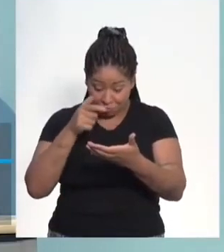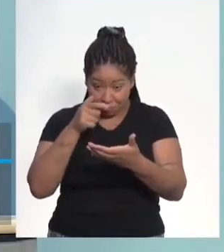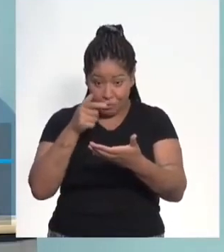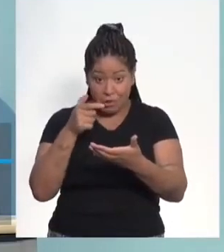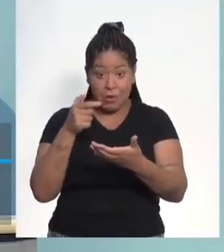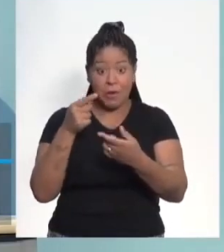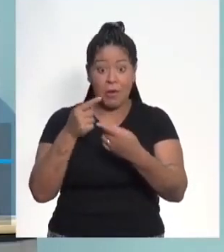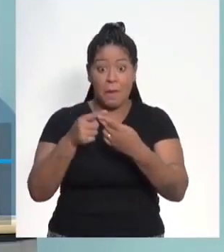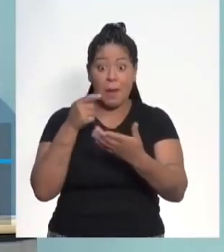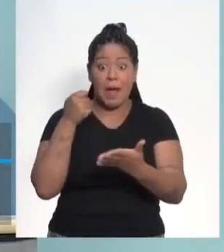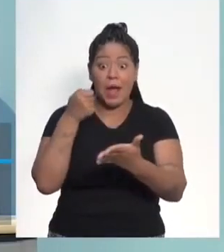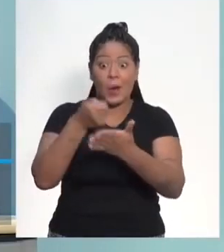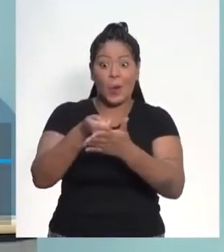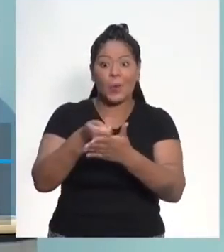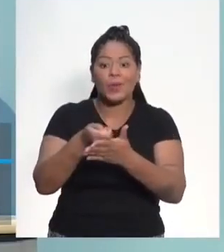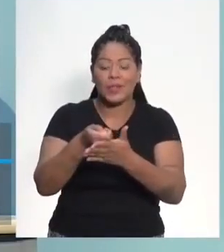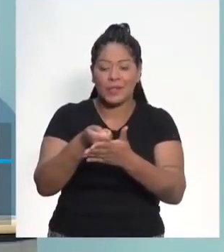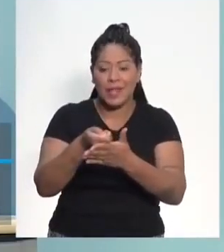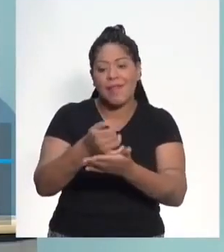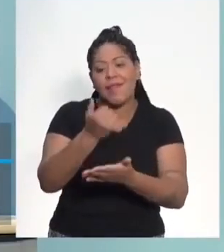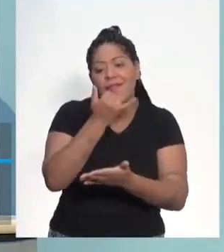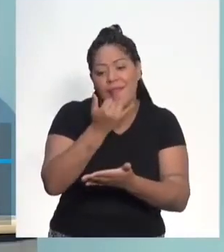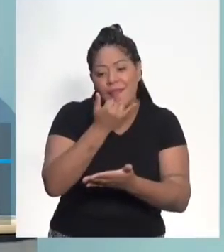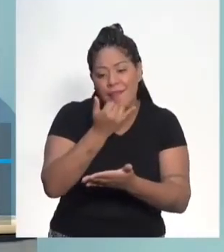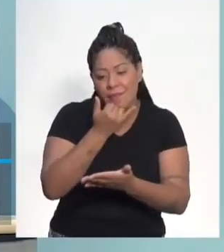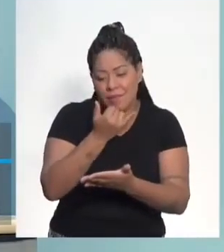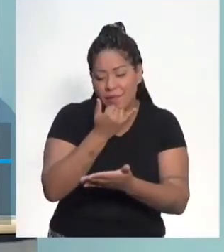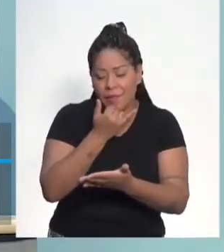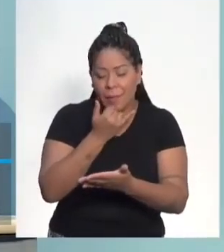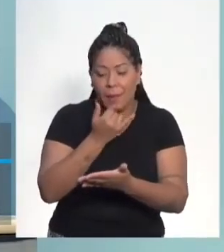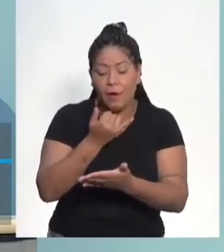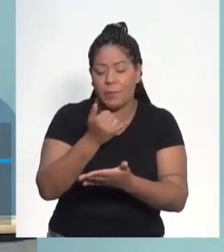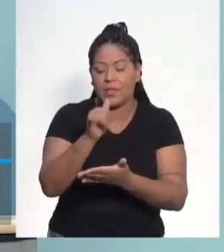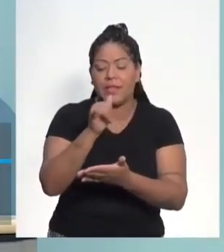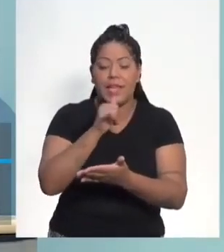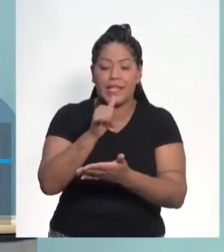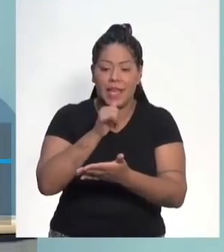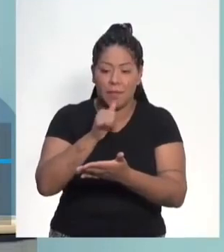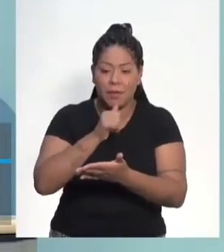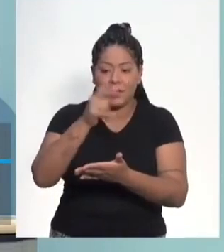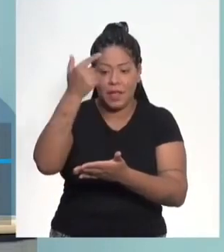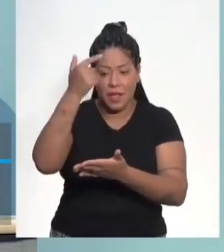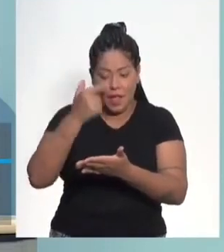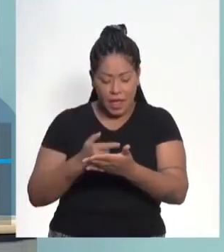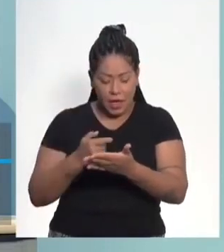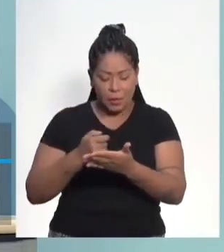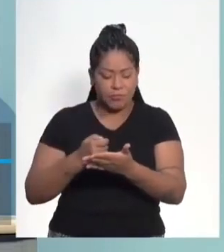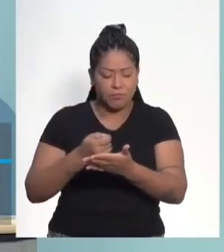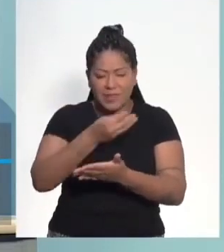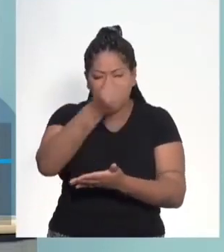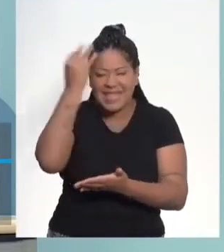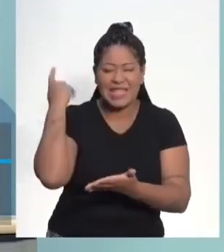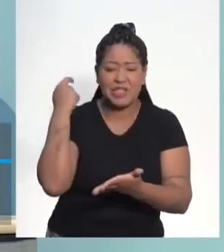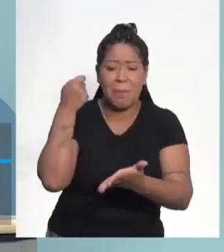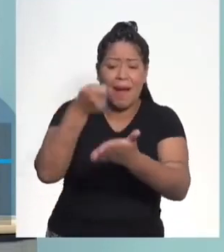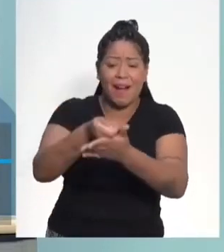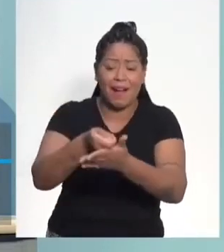Pagaram uma conta com atraso. Boa. Na bateria, no desconto, que é